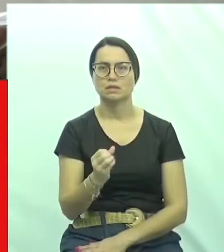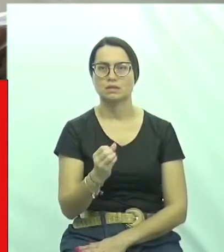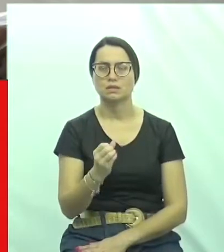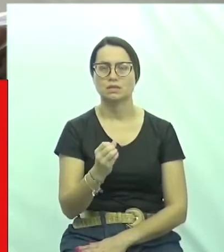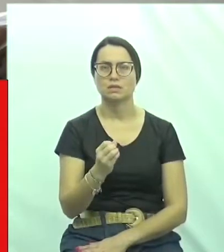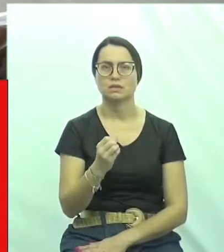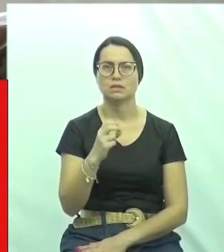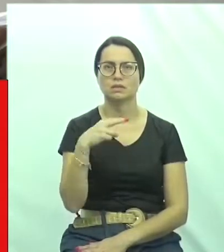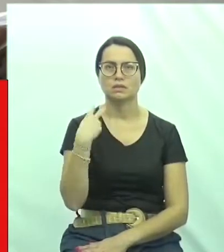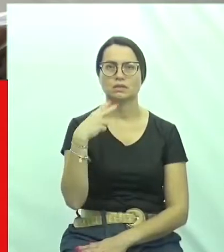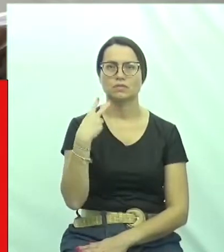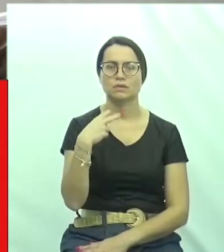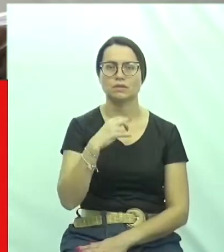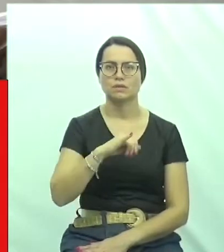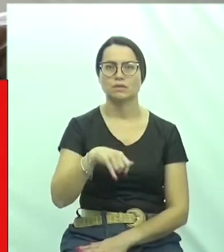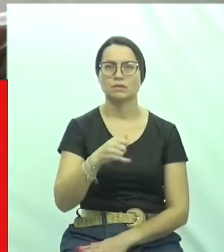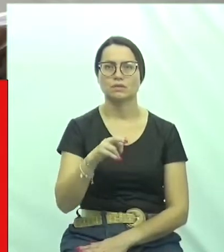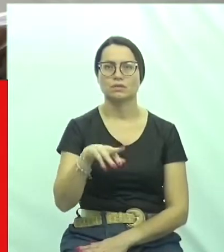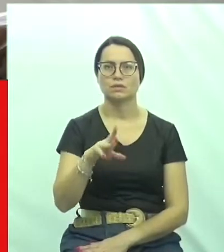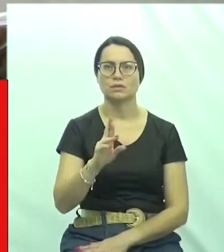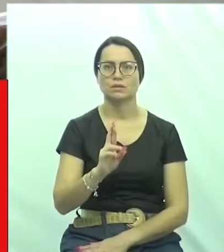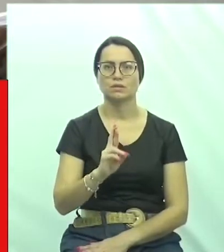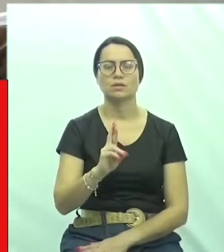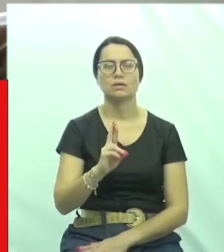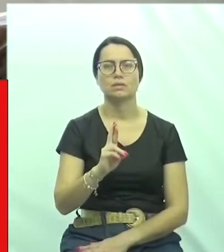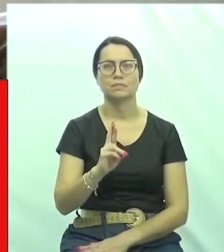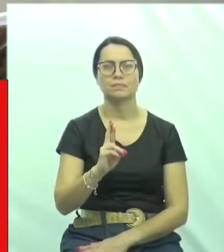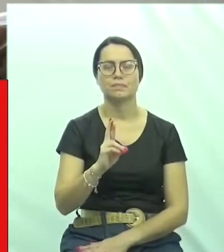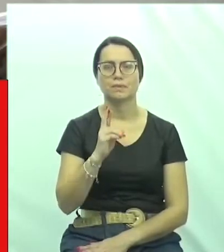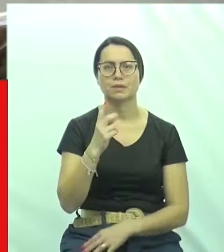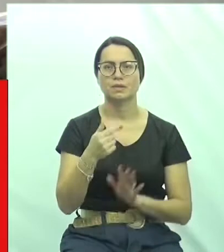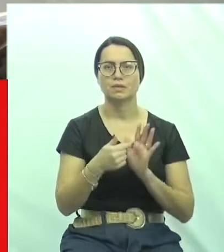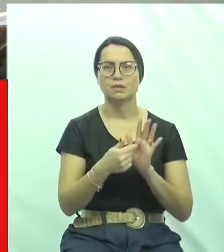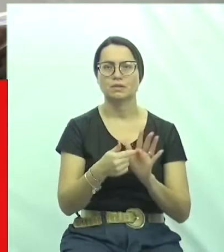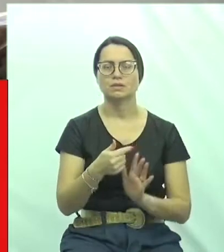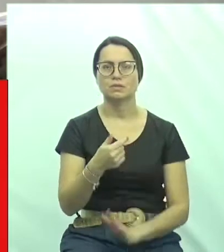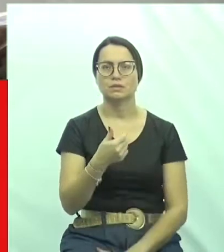476/22, de autoria do vereador Jair Alexandre. Indicações número